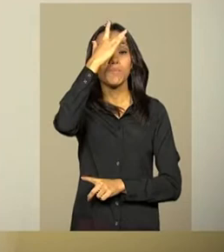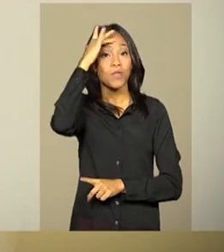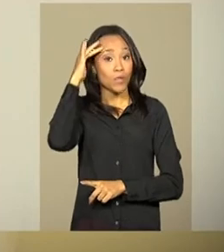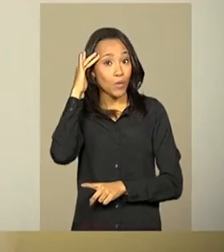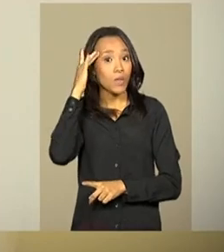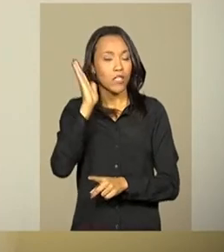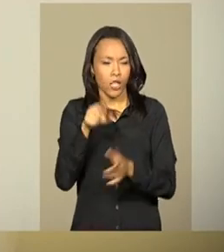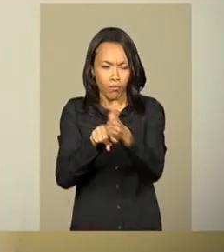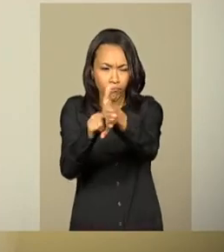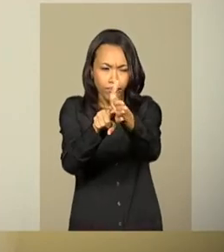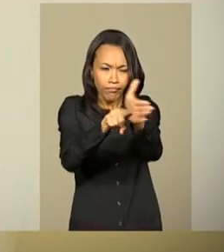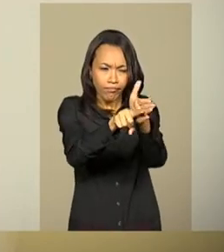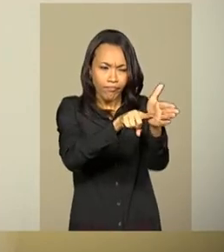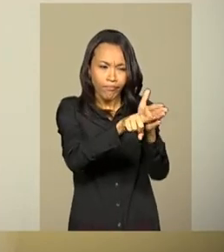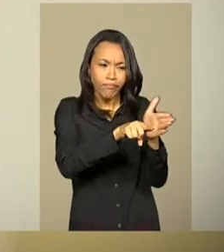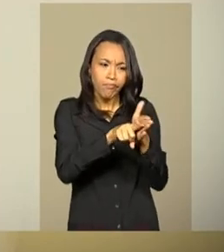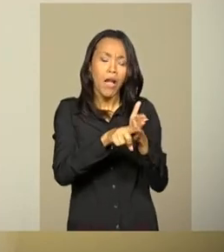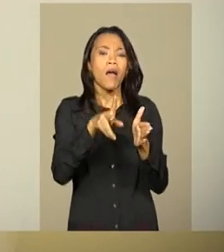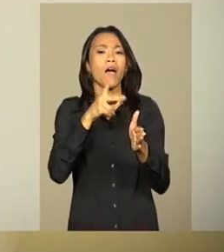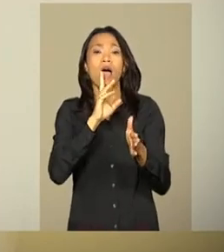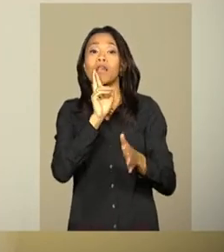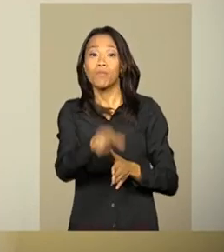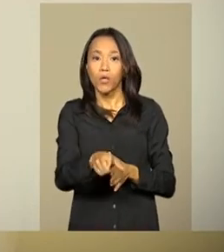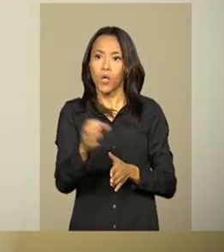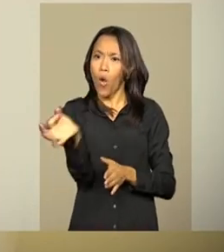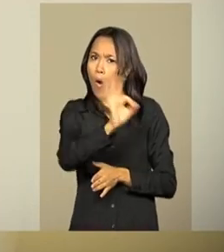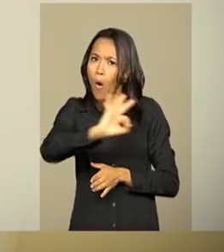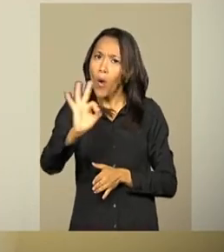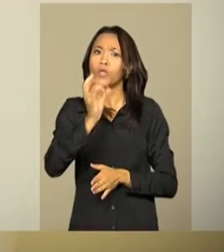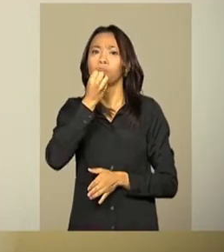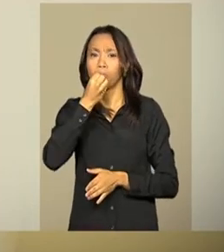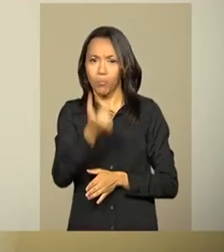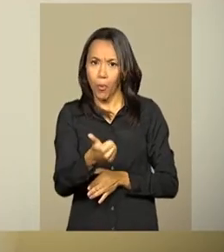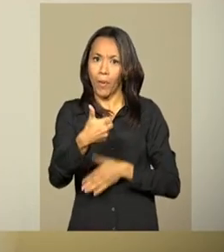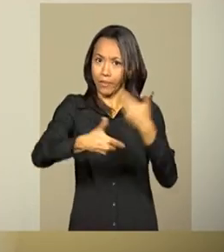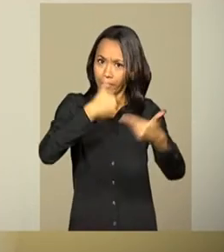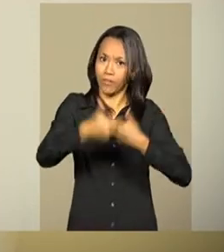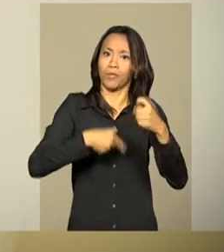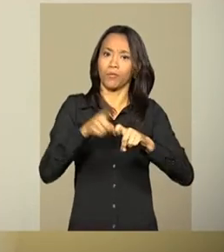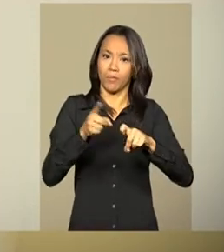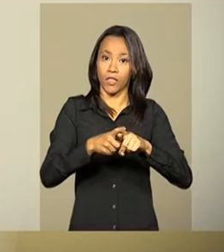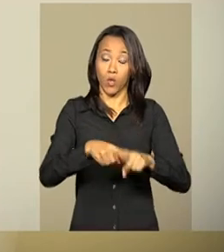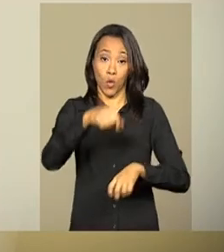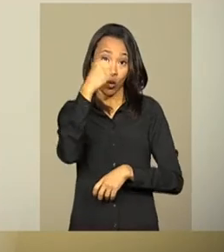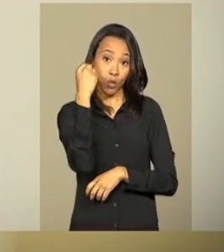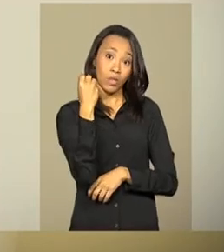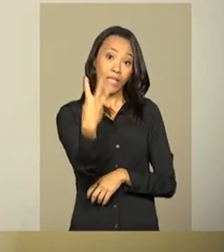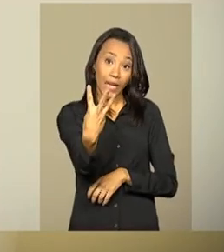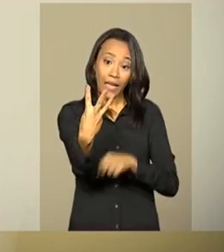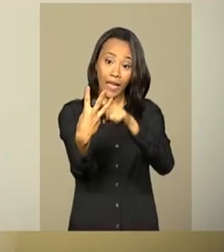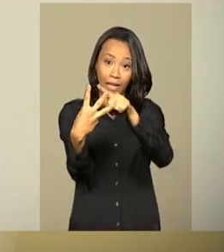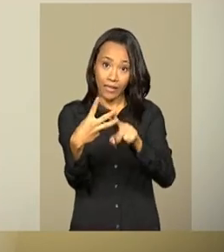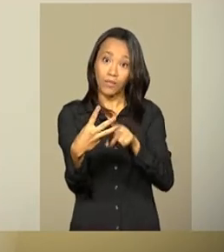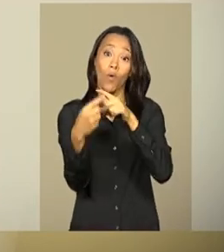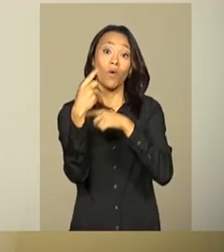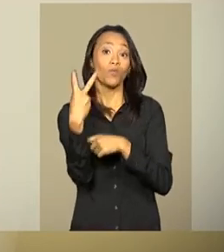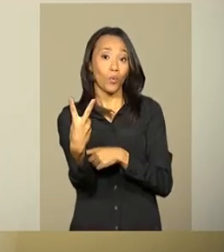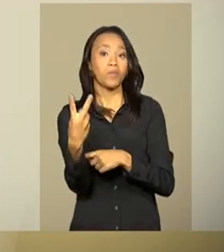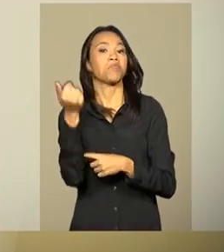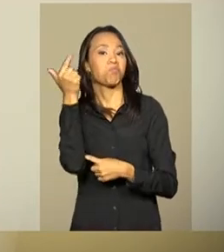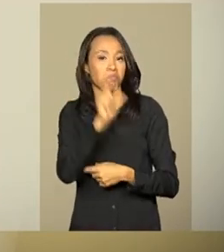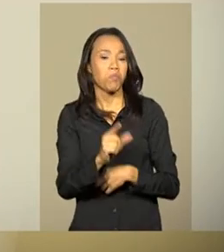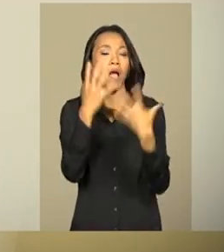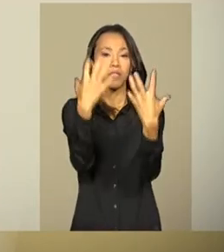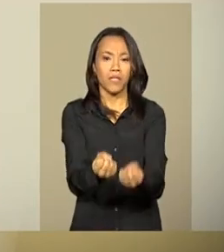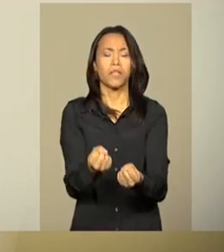pesquisadas considero o atendimento ótimo ou bom duas em cada três pessoas a prova decisão de trazer